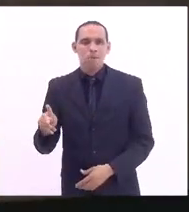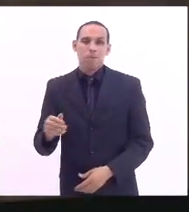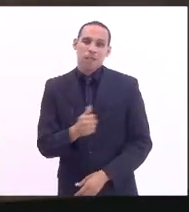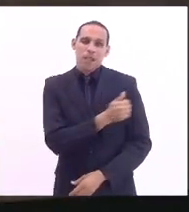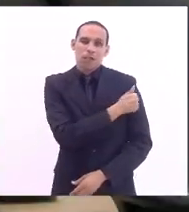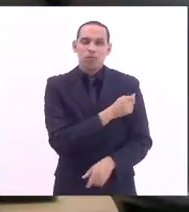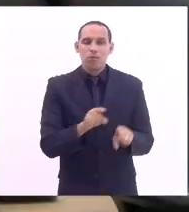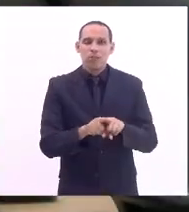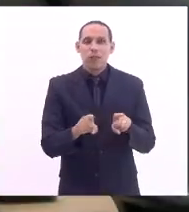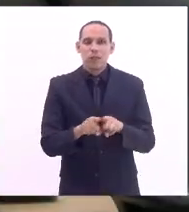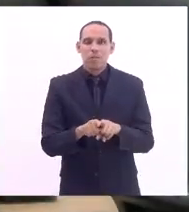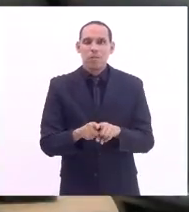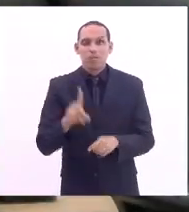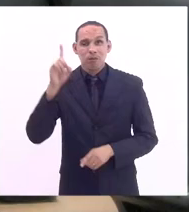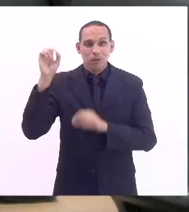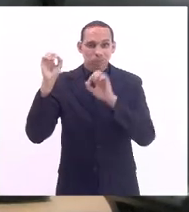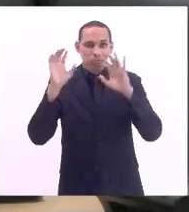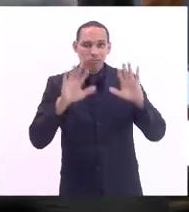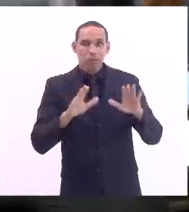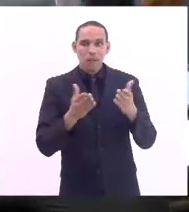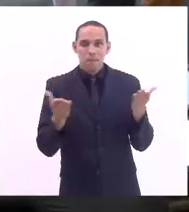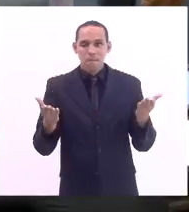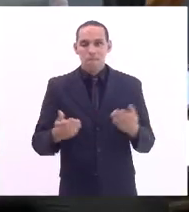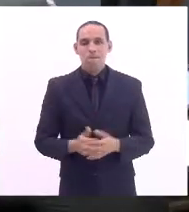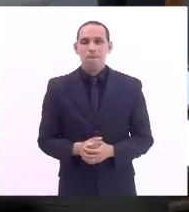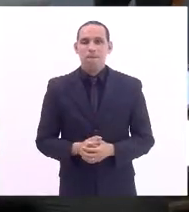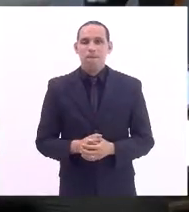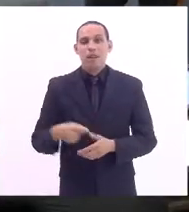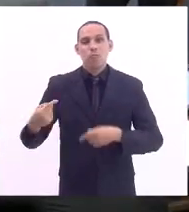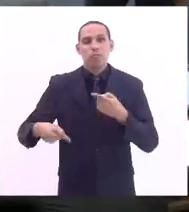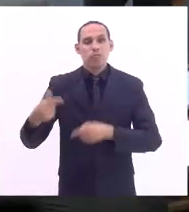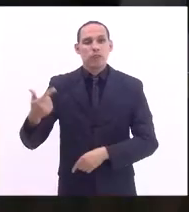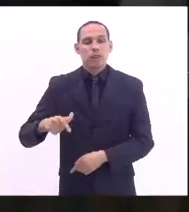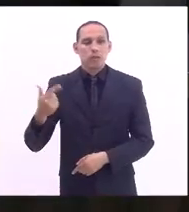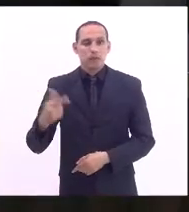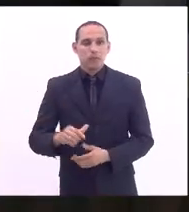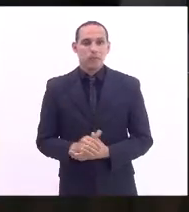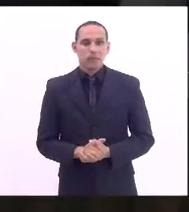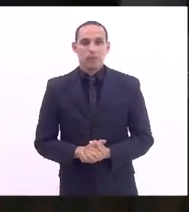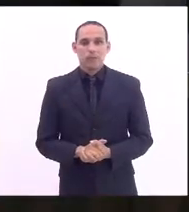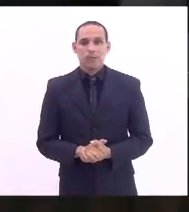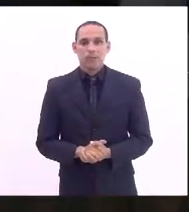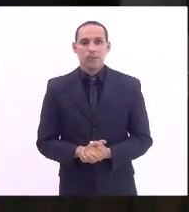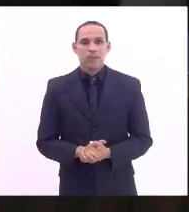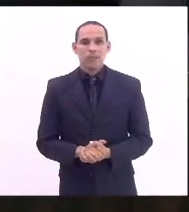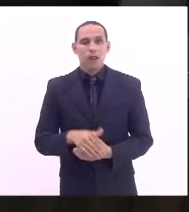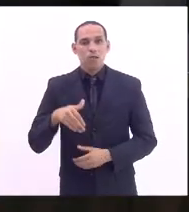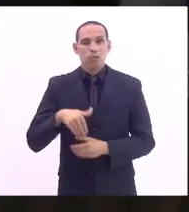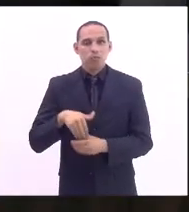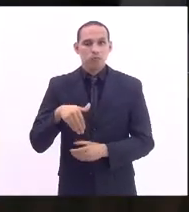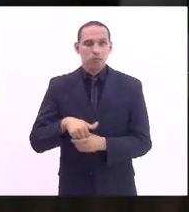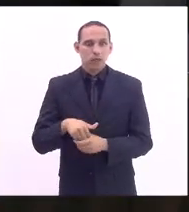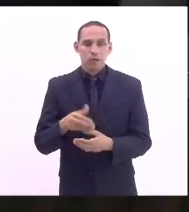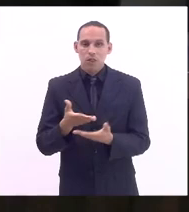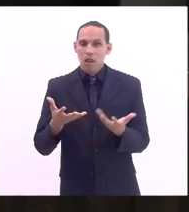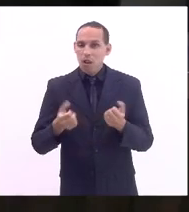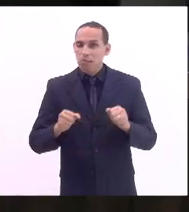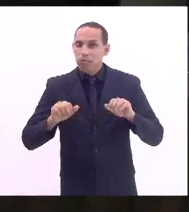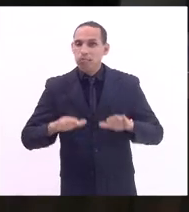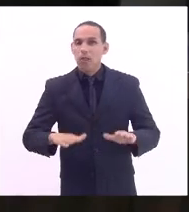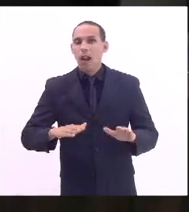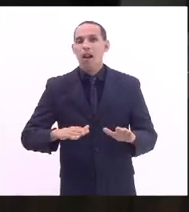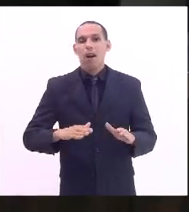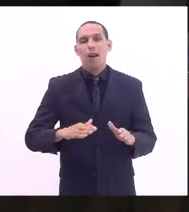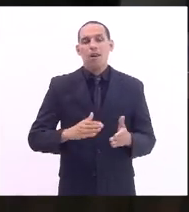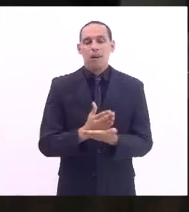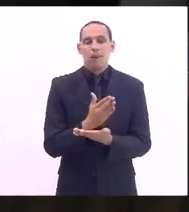alunos, que Deus abençoe a todos vocês. Não havendo quem queira discutir, encerra a discussão em votação. Se os que aprovam permaneçam como